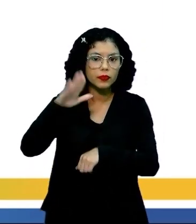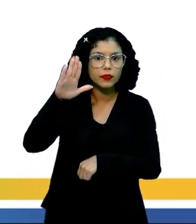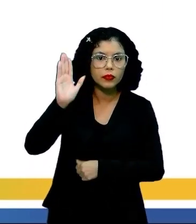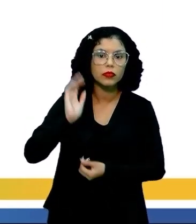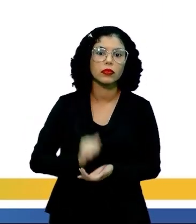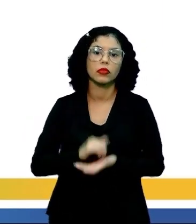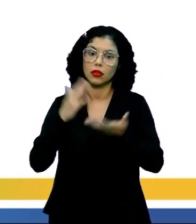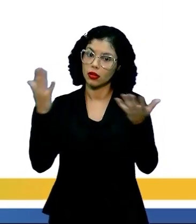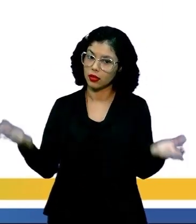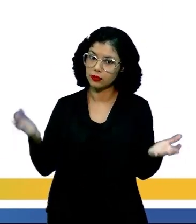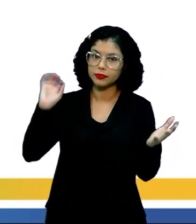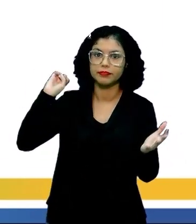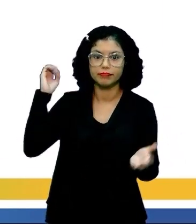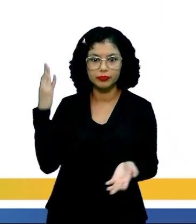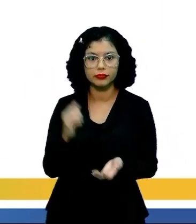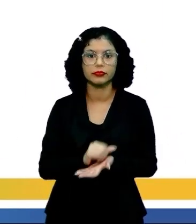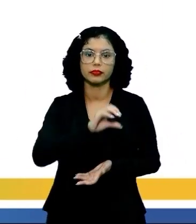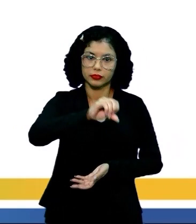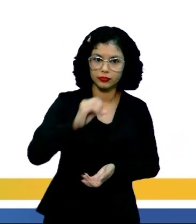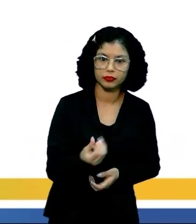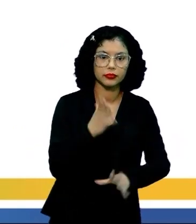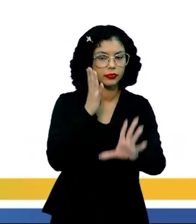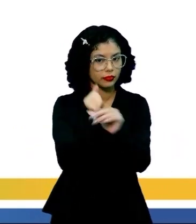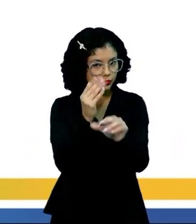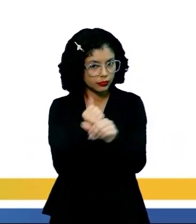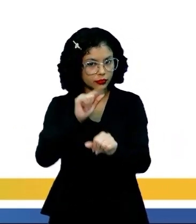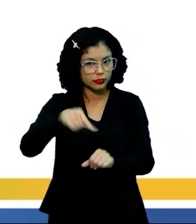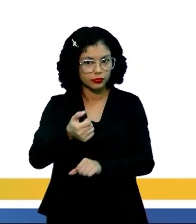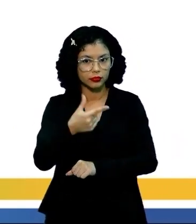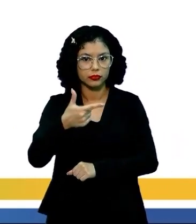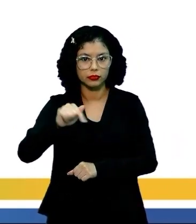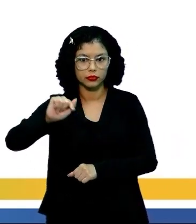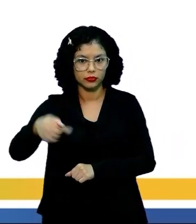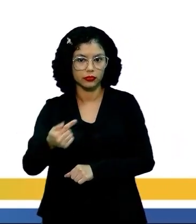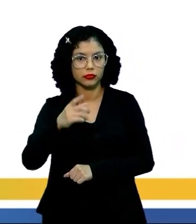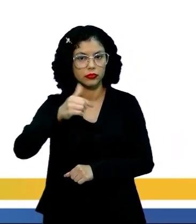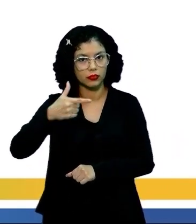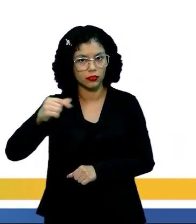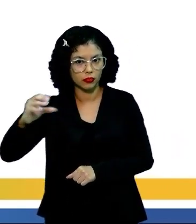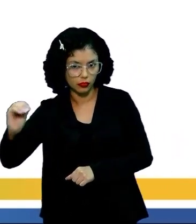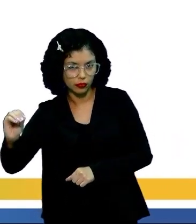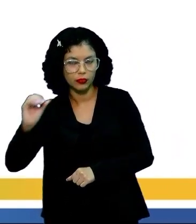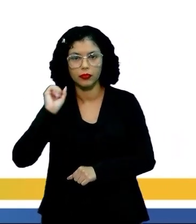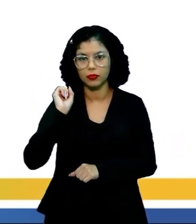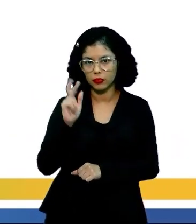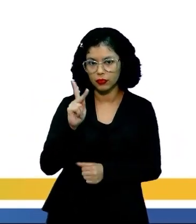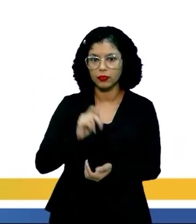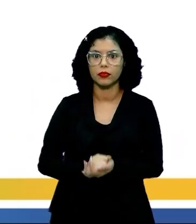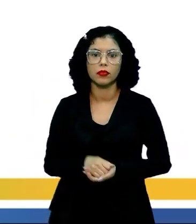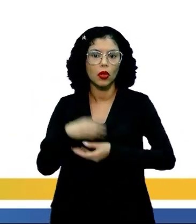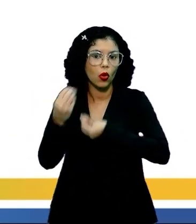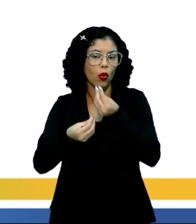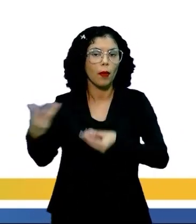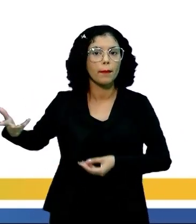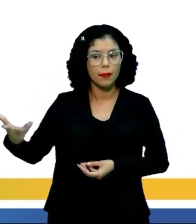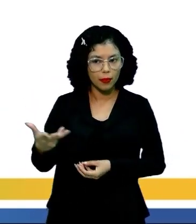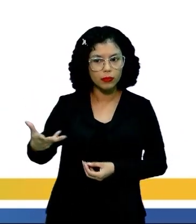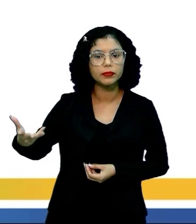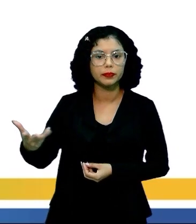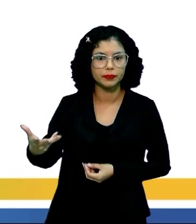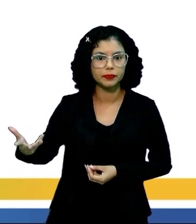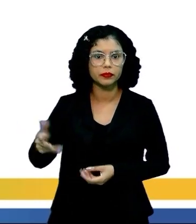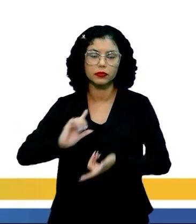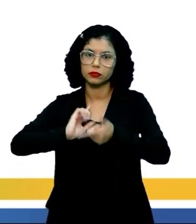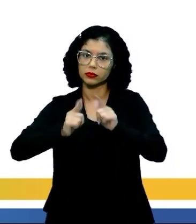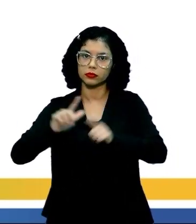mais. Logo, 6.000 mais 1.200 vai para 7.200, certo? Então, com base nisso, pessoal,